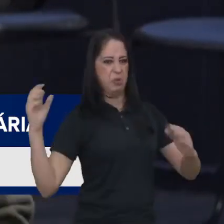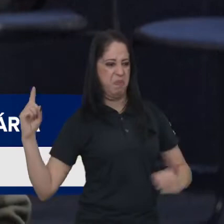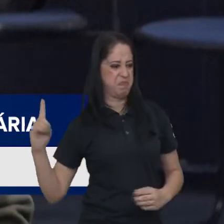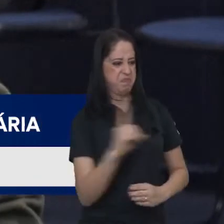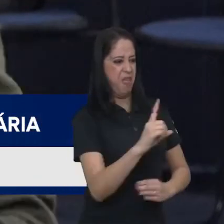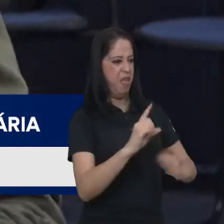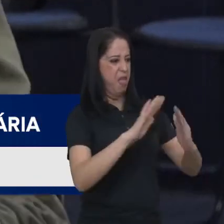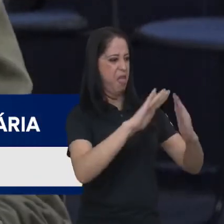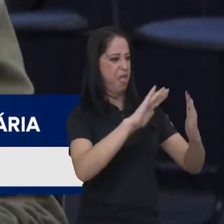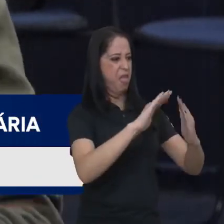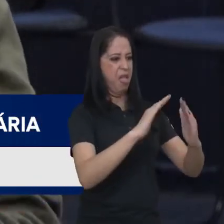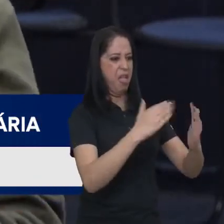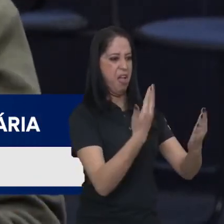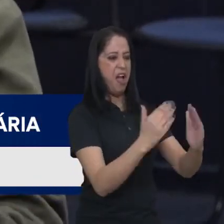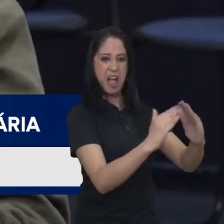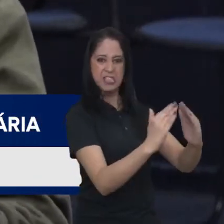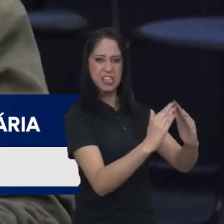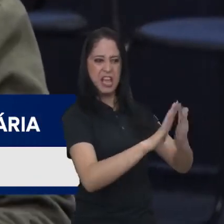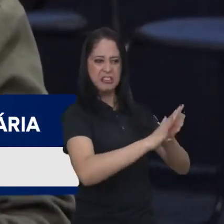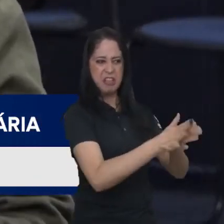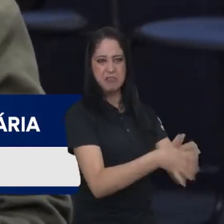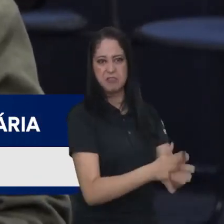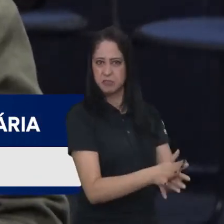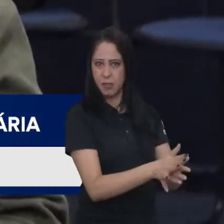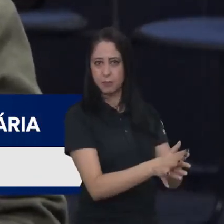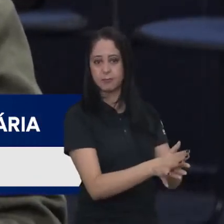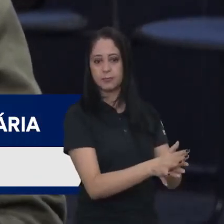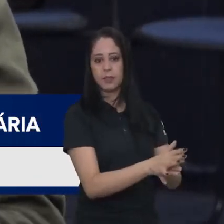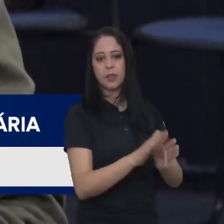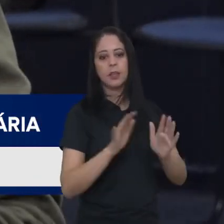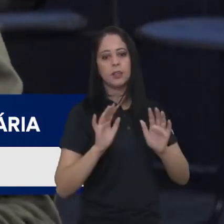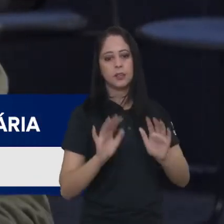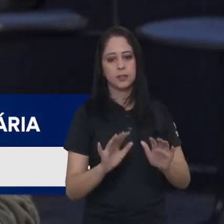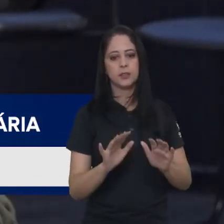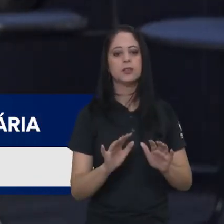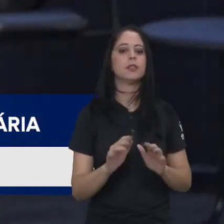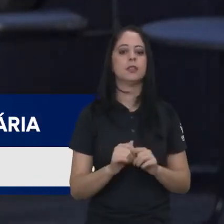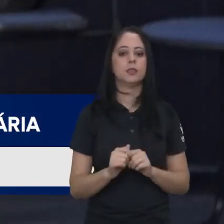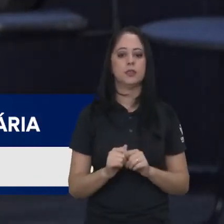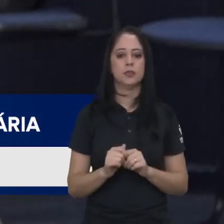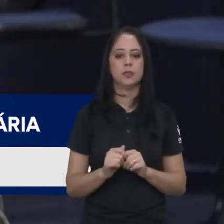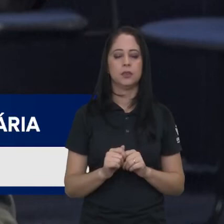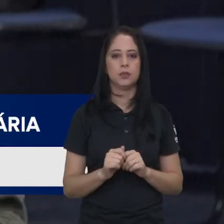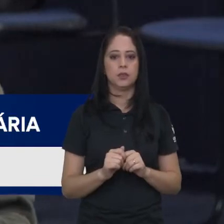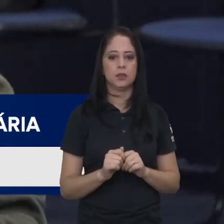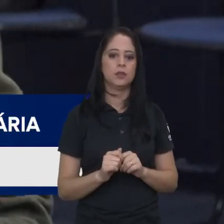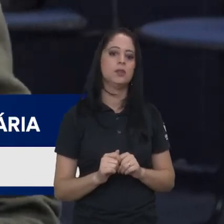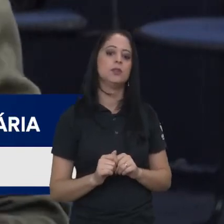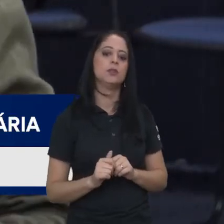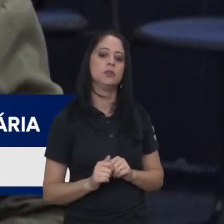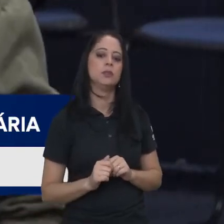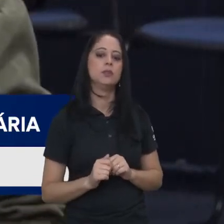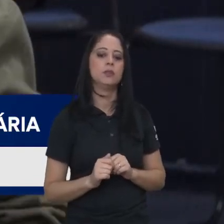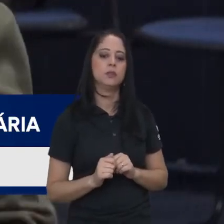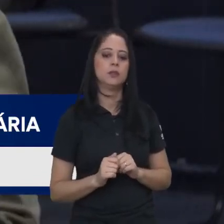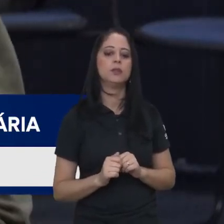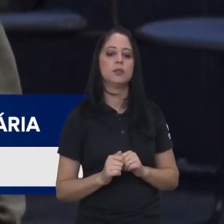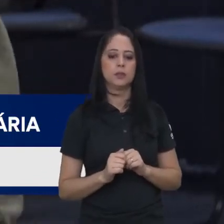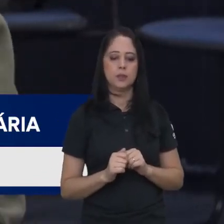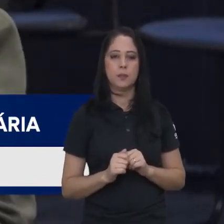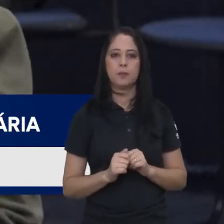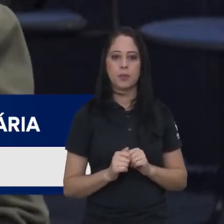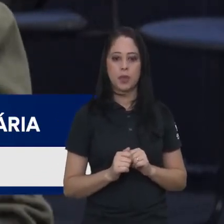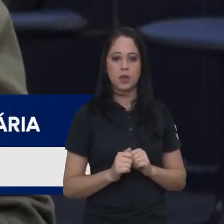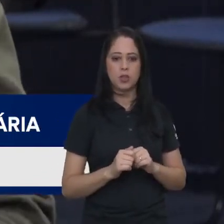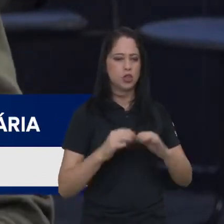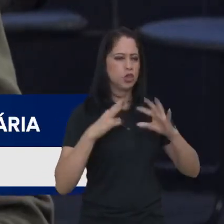demolições. E a prefeitura não tem dado prazo para isso. Então, foi lá, foi feito toda demolir